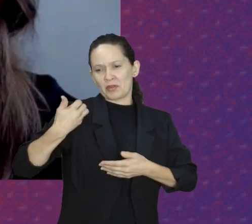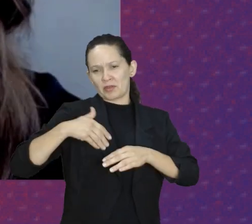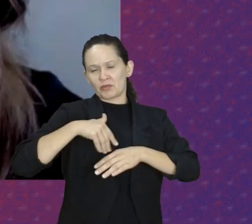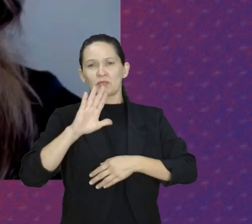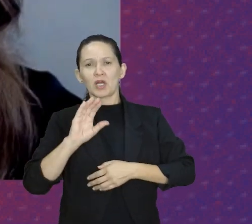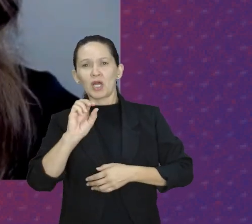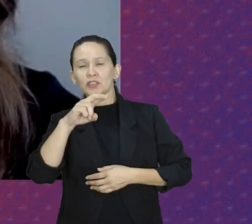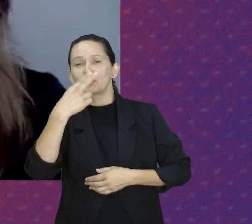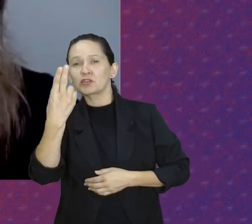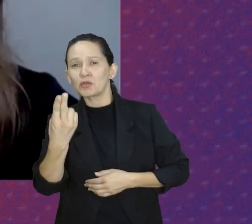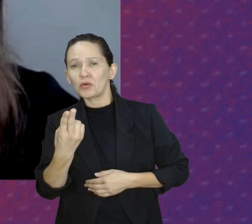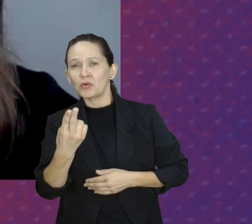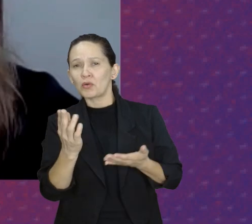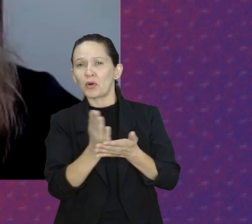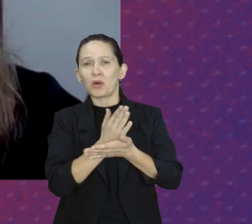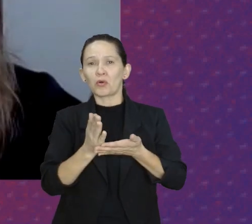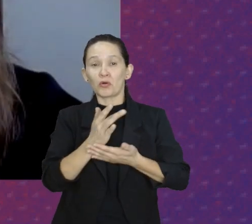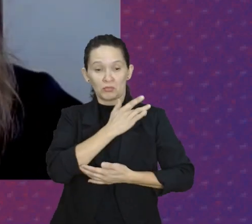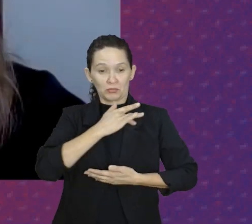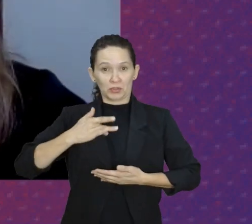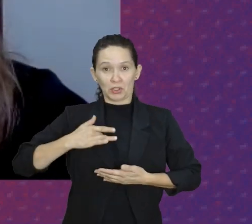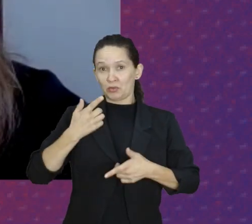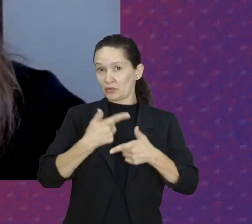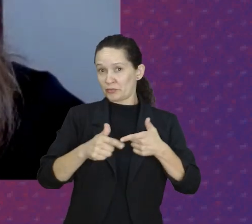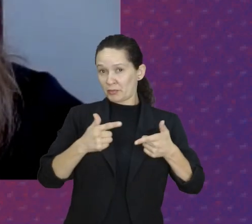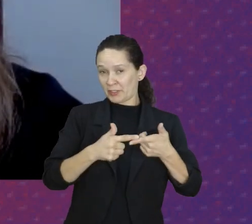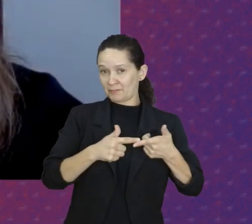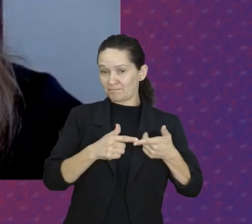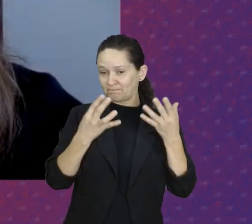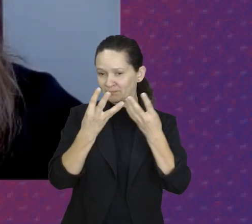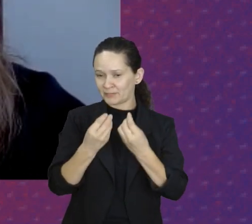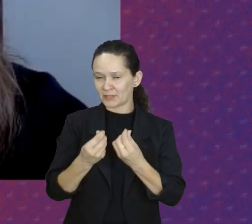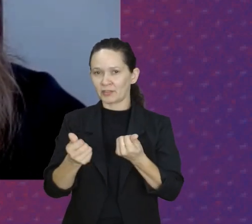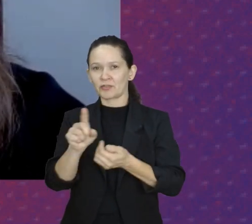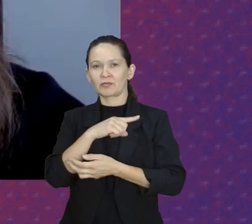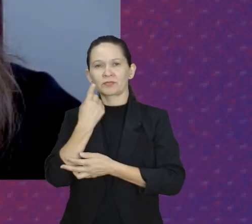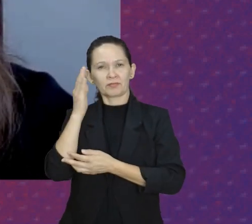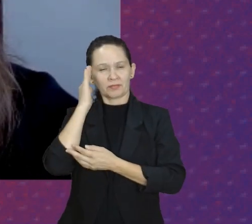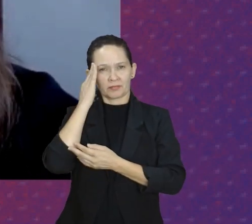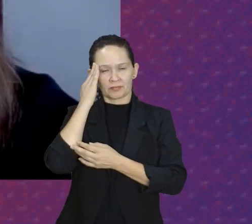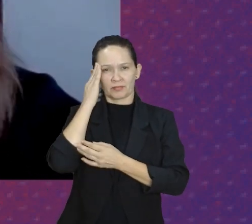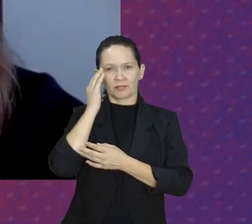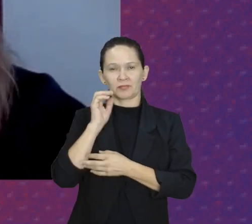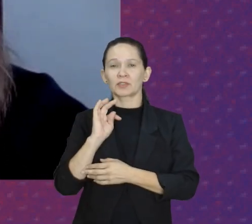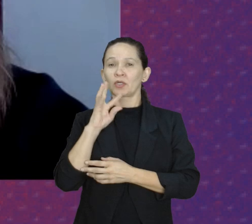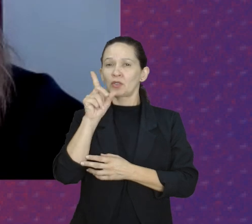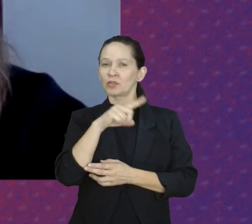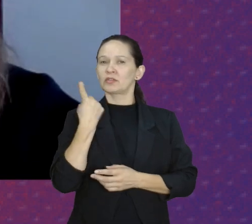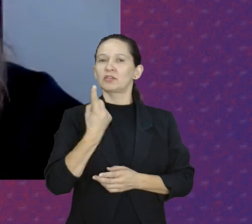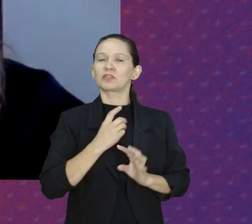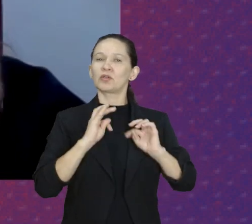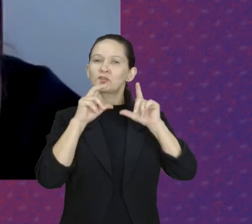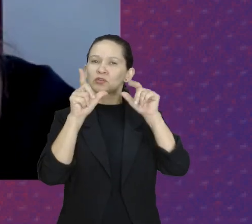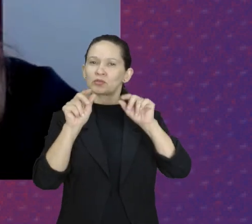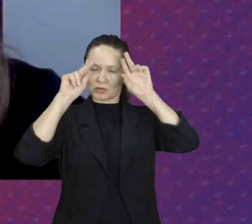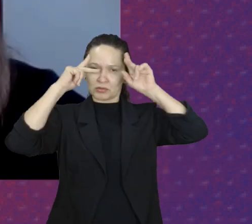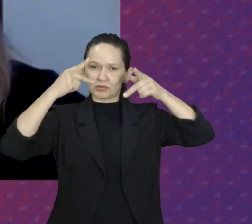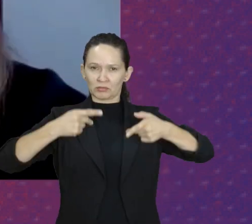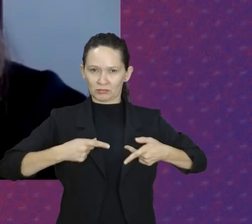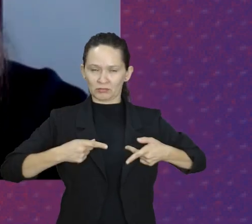de alguma questão de saúde, né? A gente entende que todos nós, seres